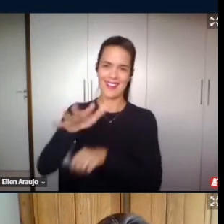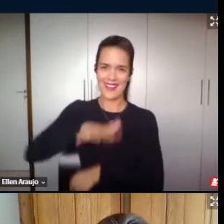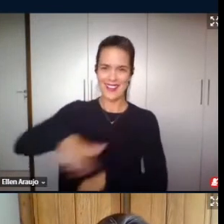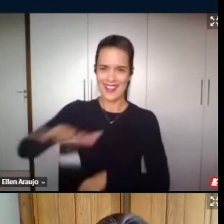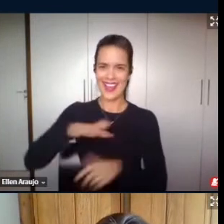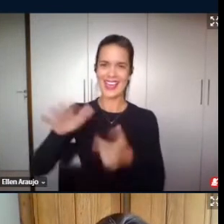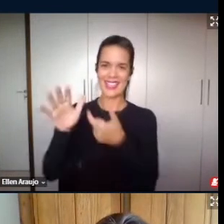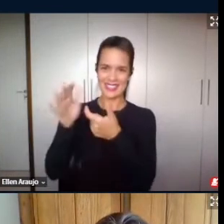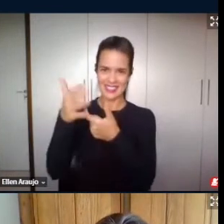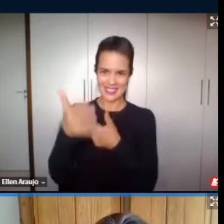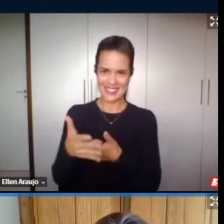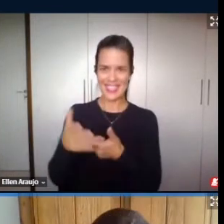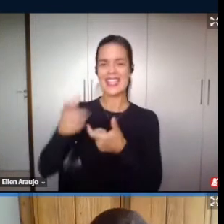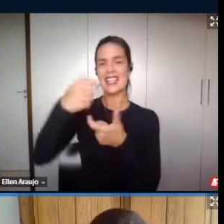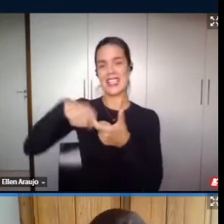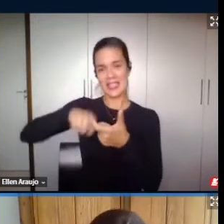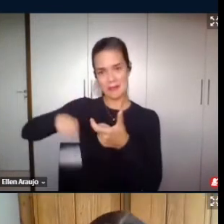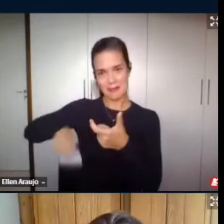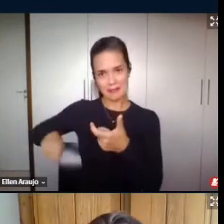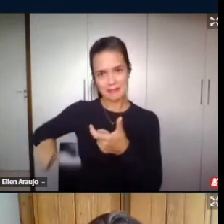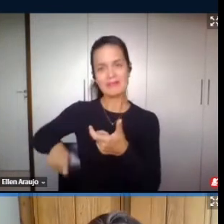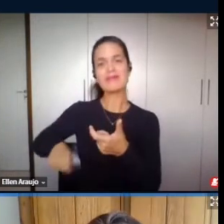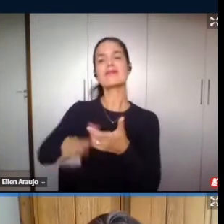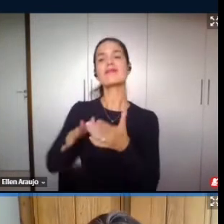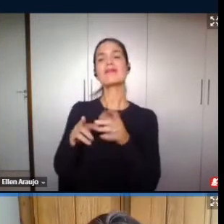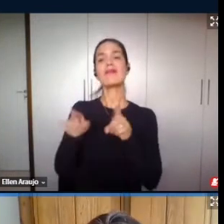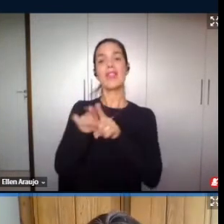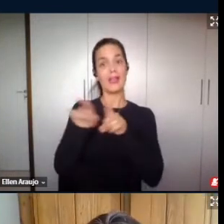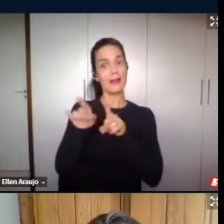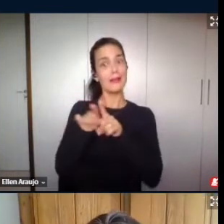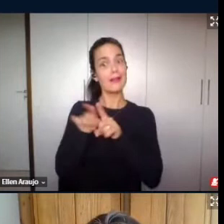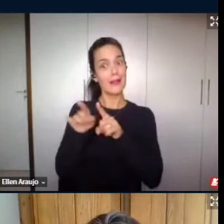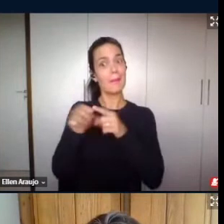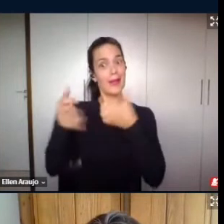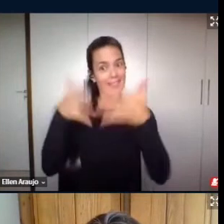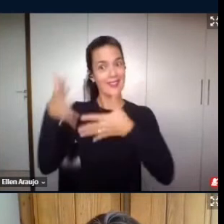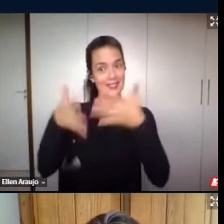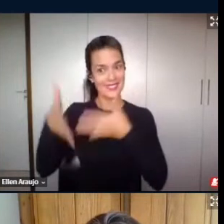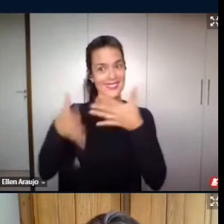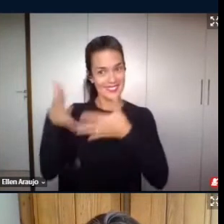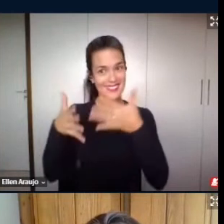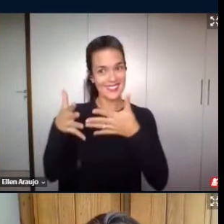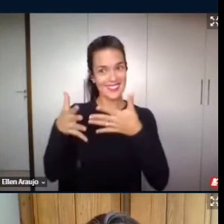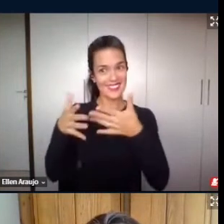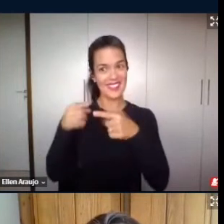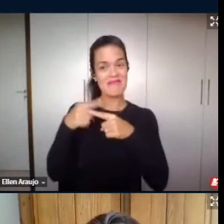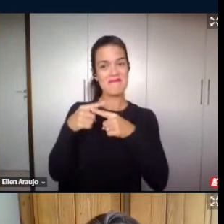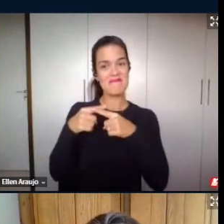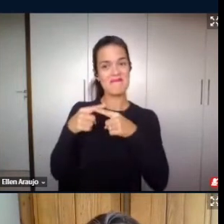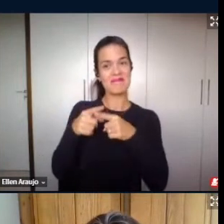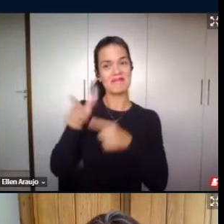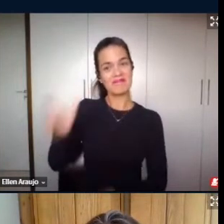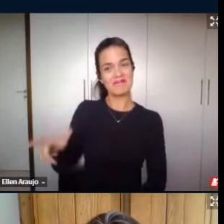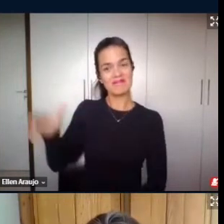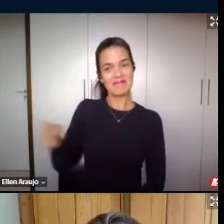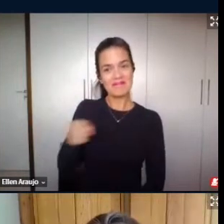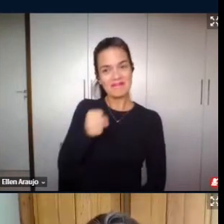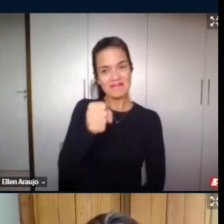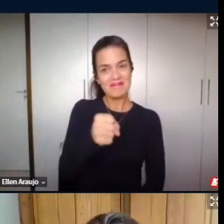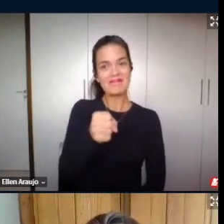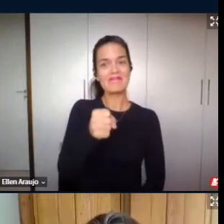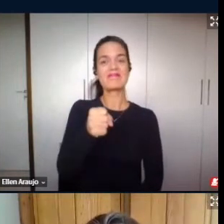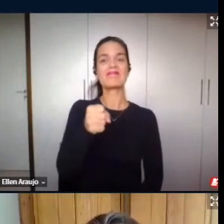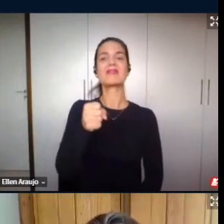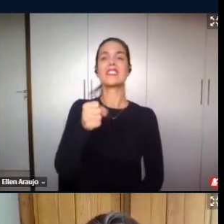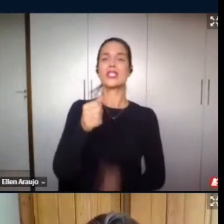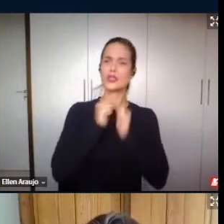lexicologia, na lexicografia e também na língua de sinais, porque ela vem acompanhando o meu